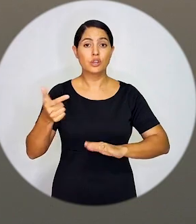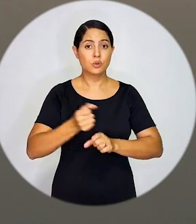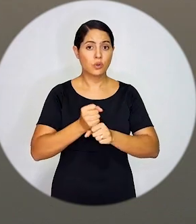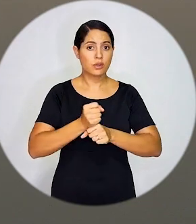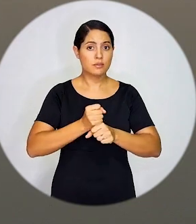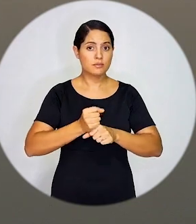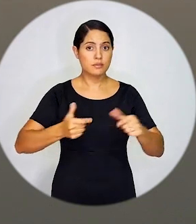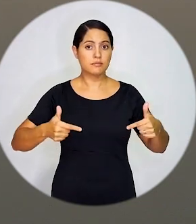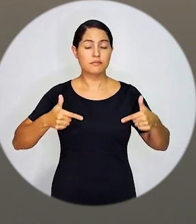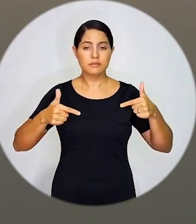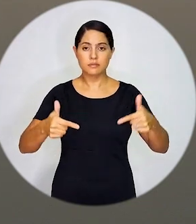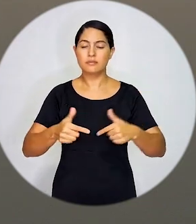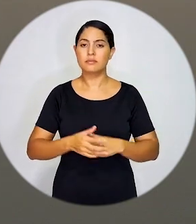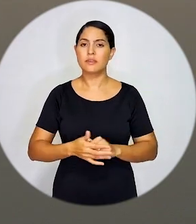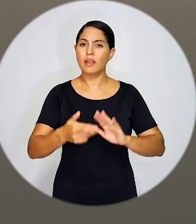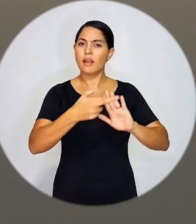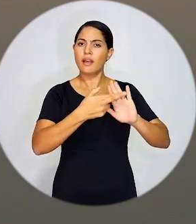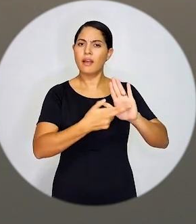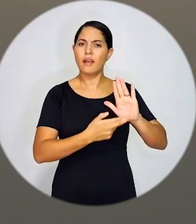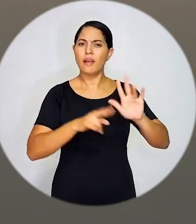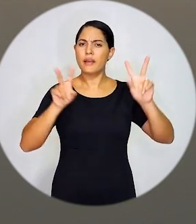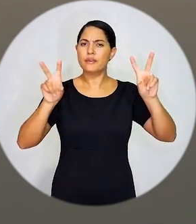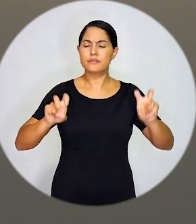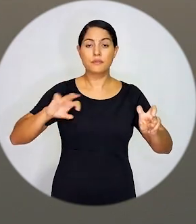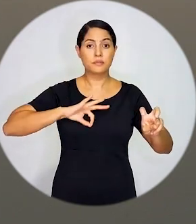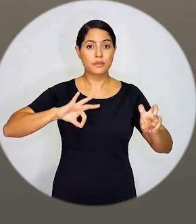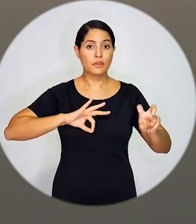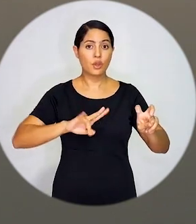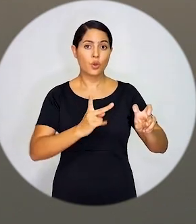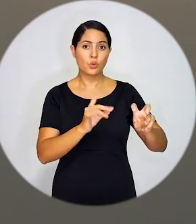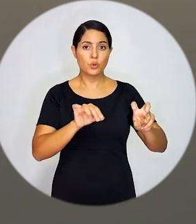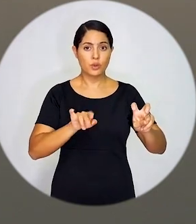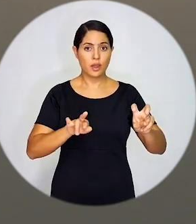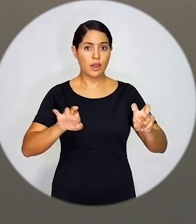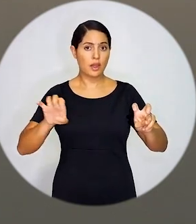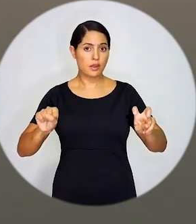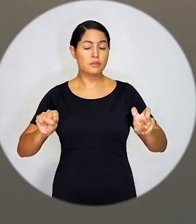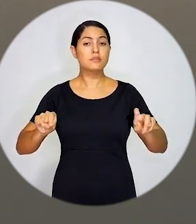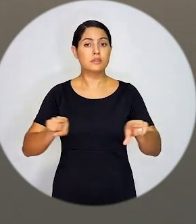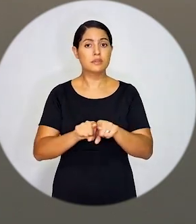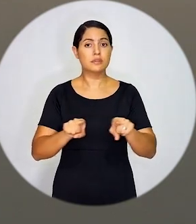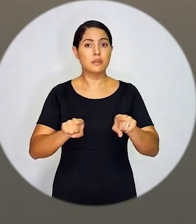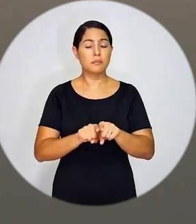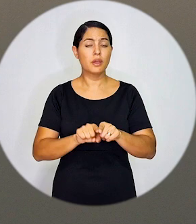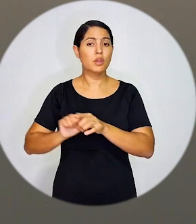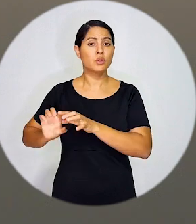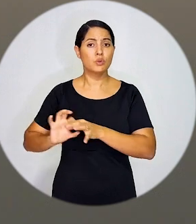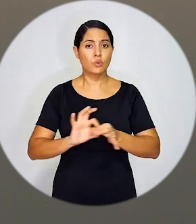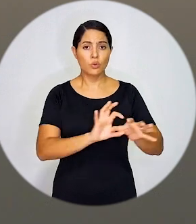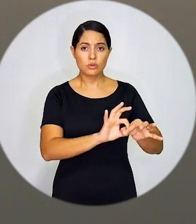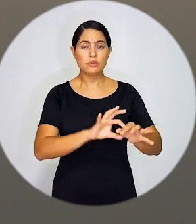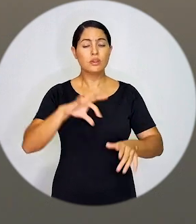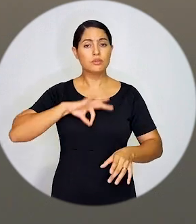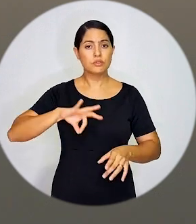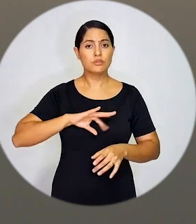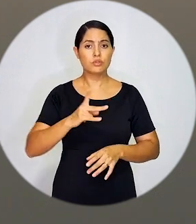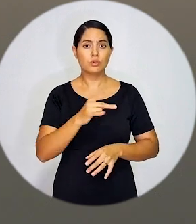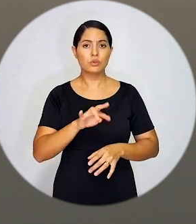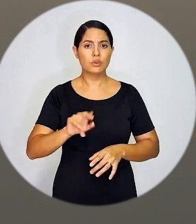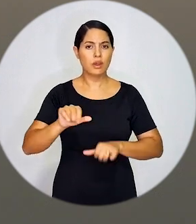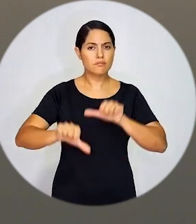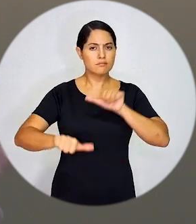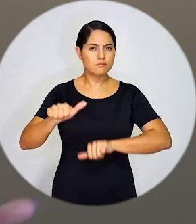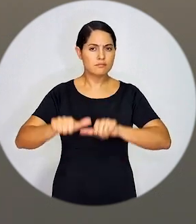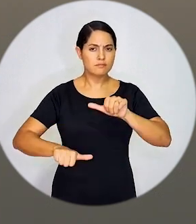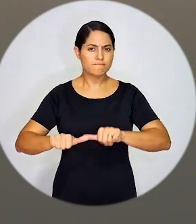vigência. Entre as inovações está a regulamentação dos honorários advocatícios, como a fixação de honorários por apreciação